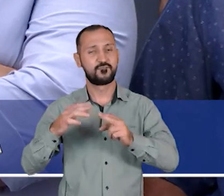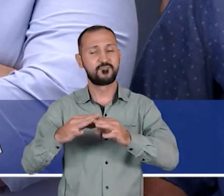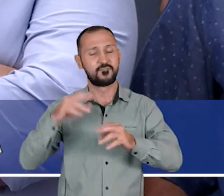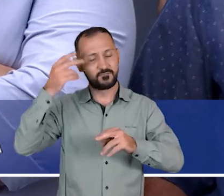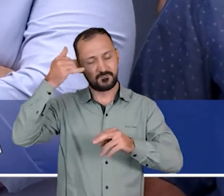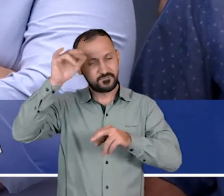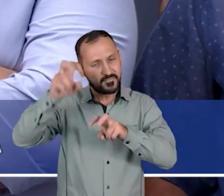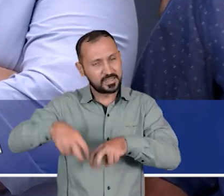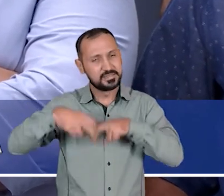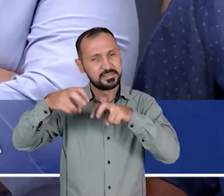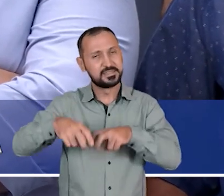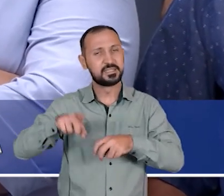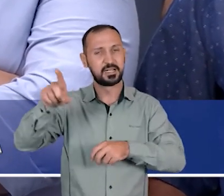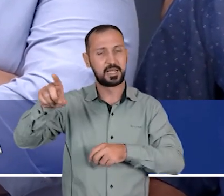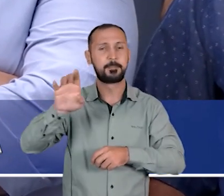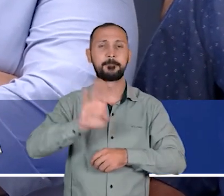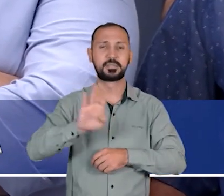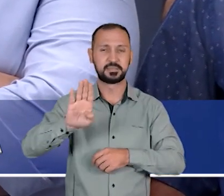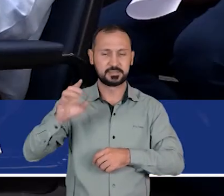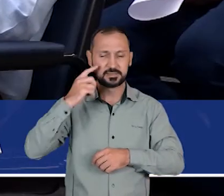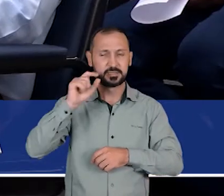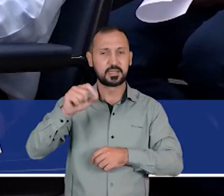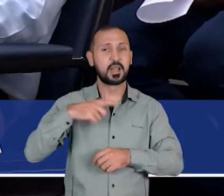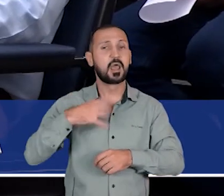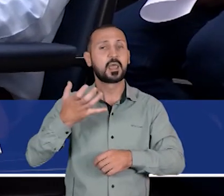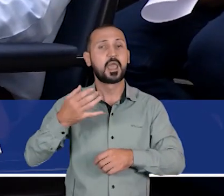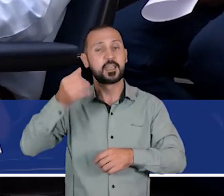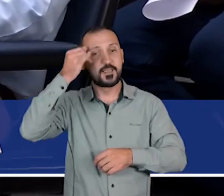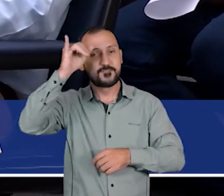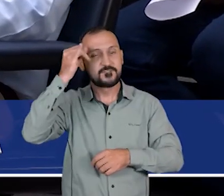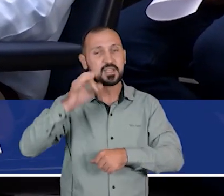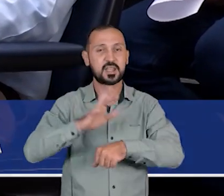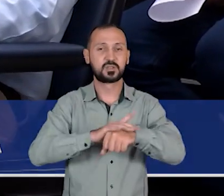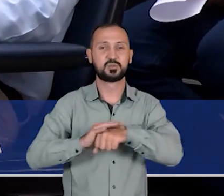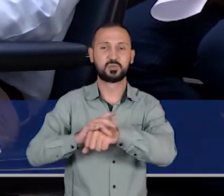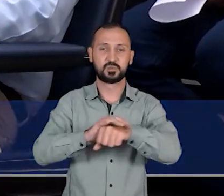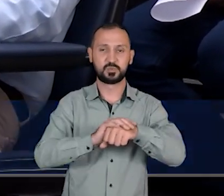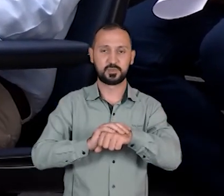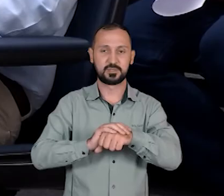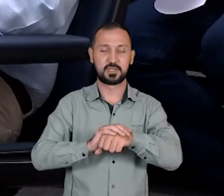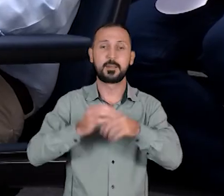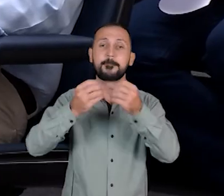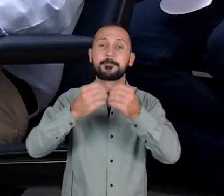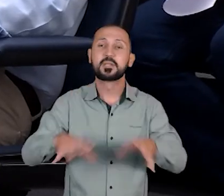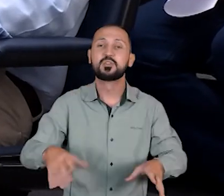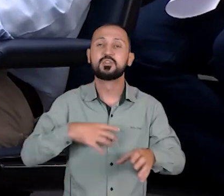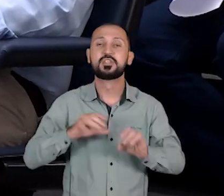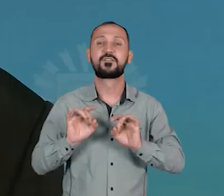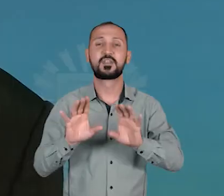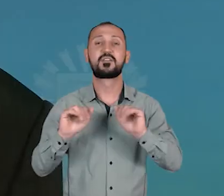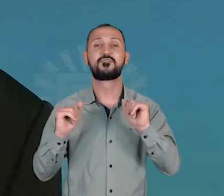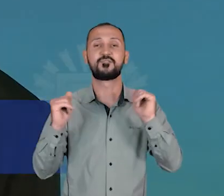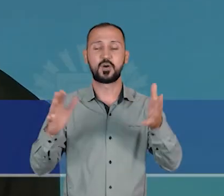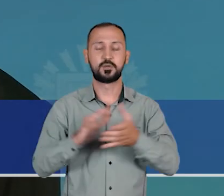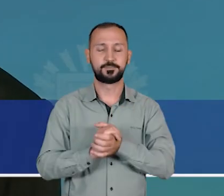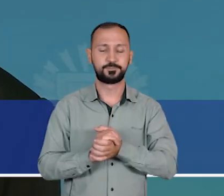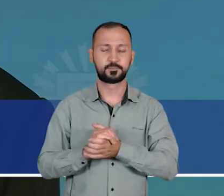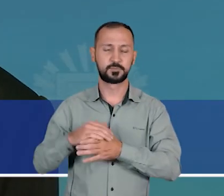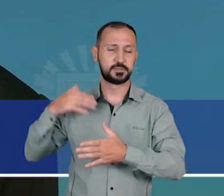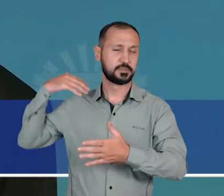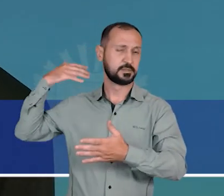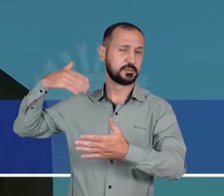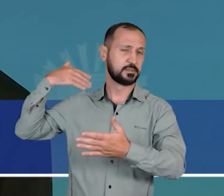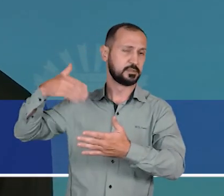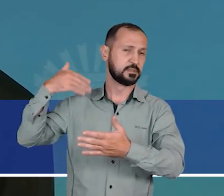defende mais rigor na fiscalização sanitária, evitando que novas pestes surjam e prejudiquem as exportações. Ao longo desses últimos